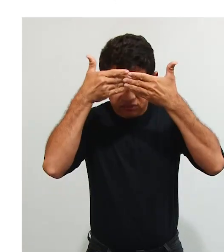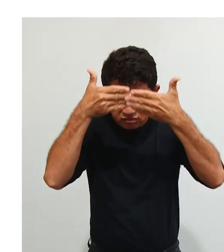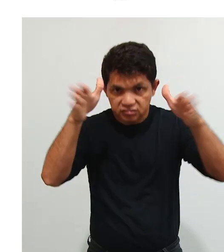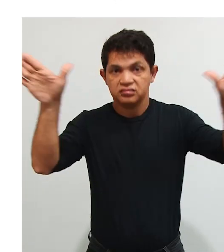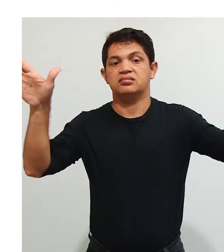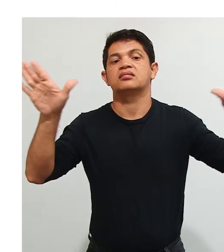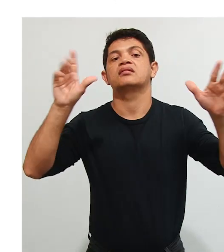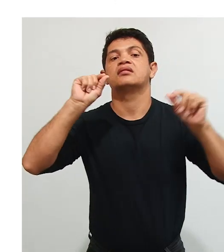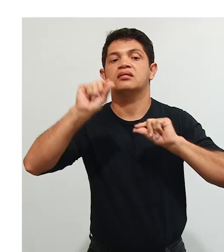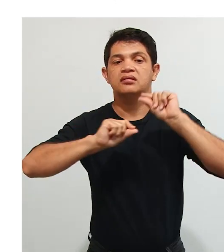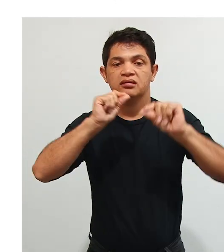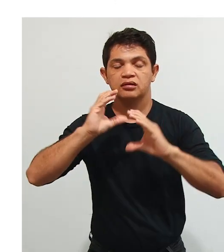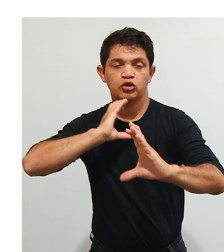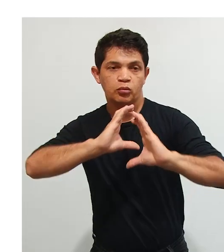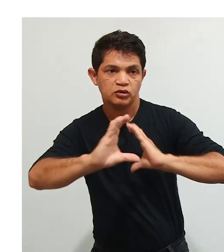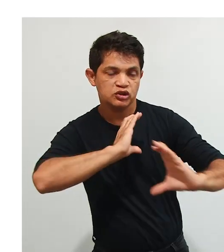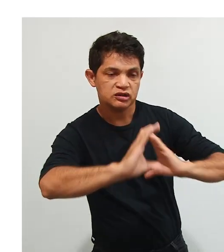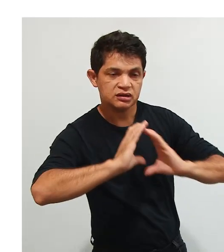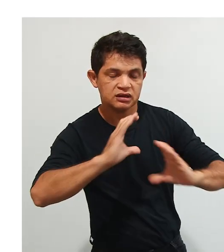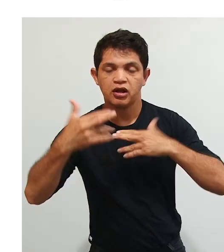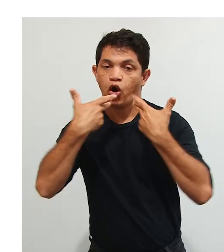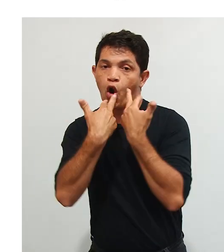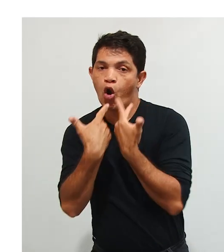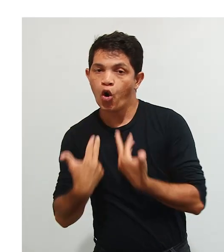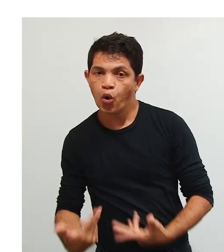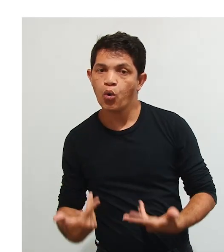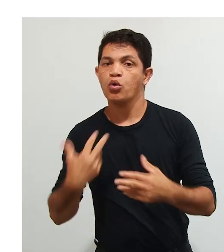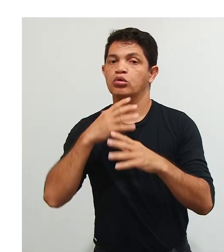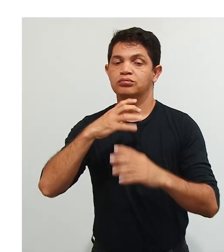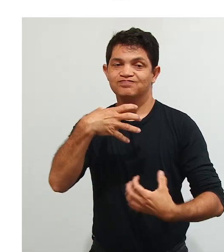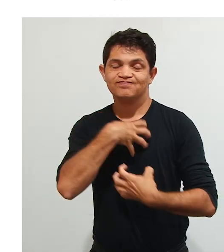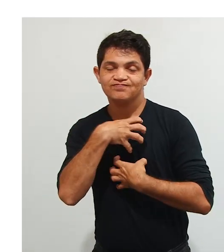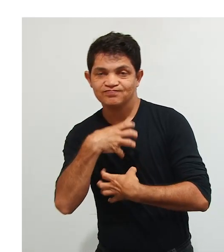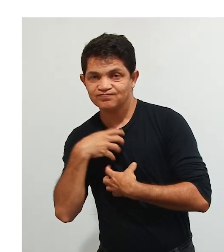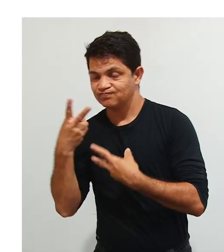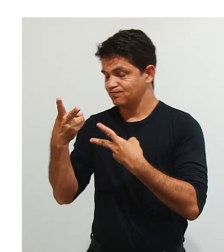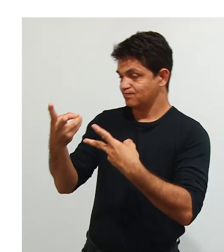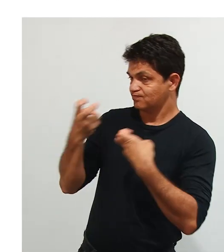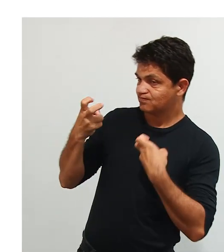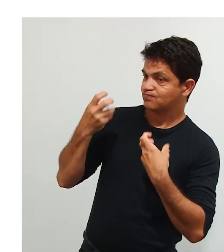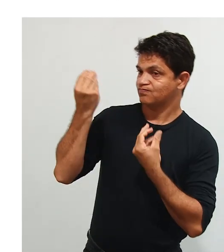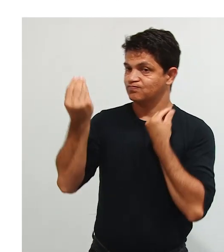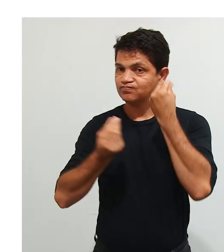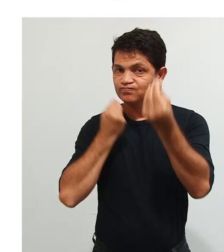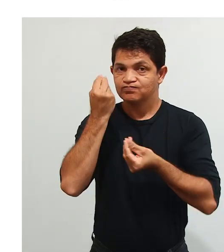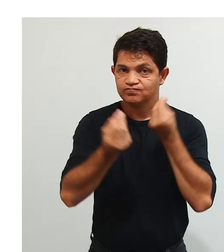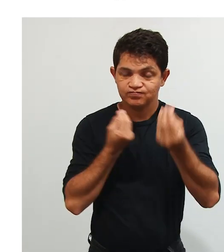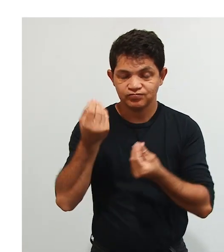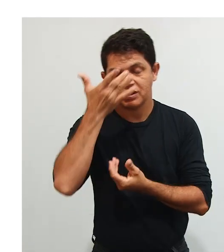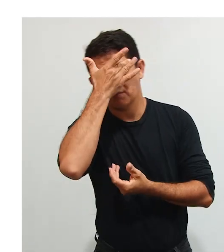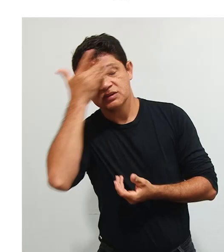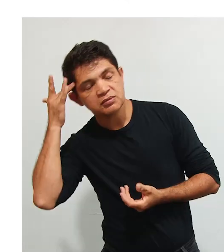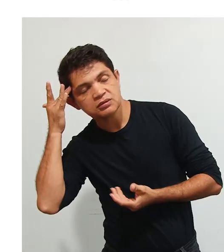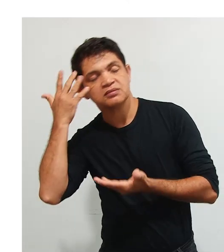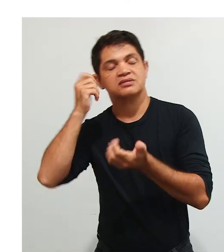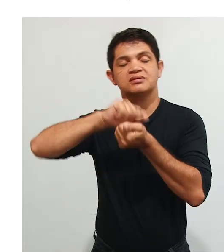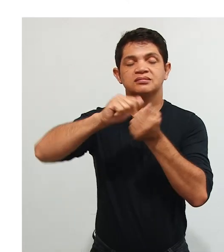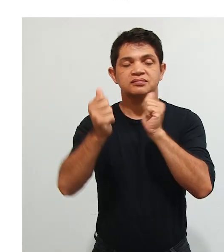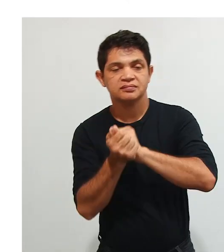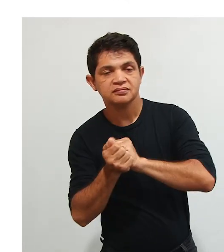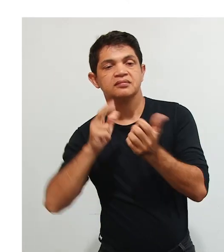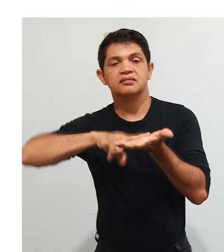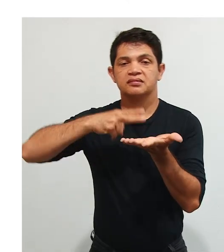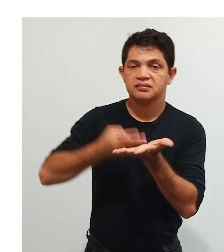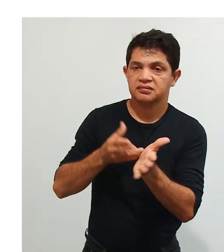né? Está comunicando algo, expressando algum sentimento, às vezes algumas pessoas competem pelo